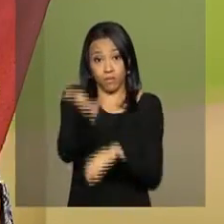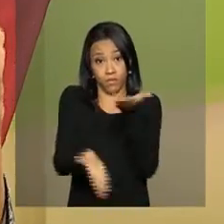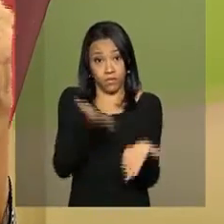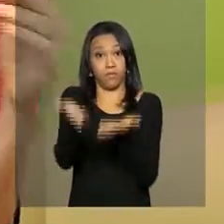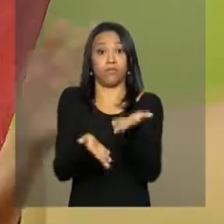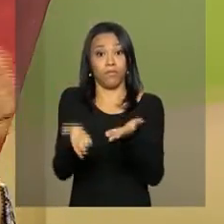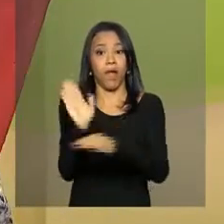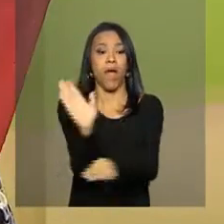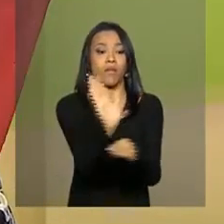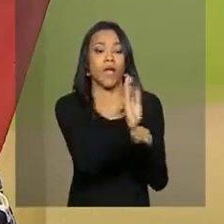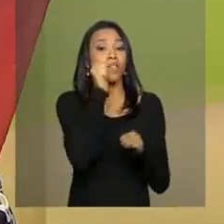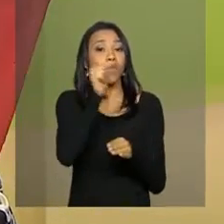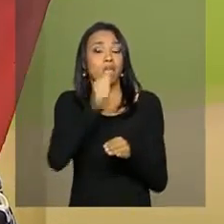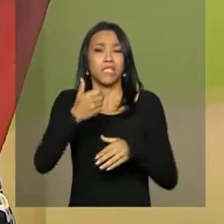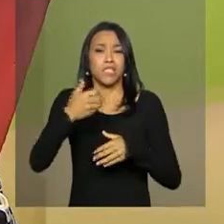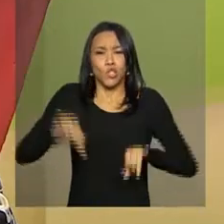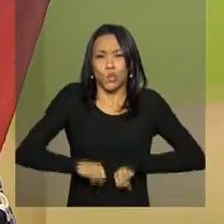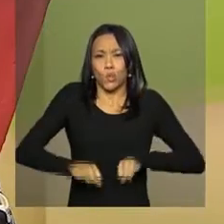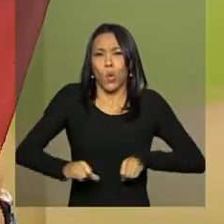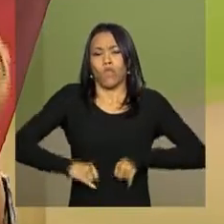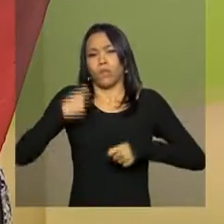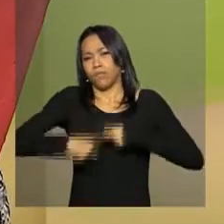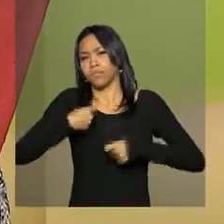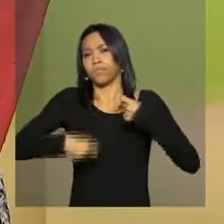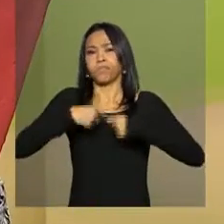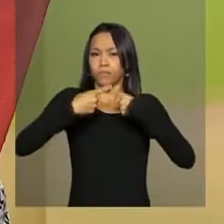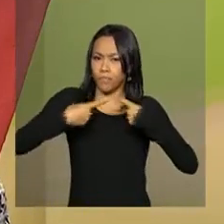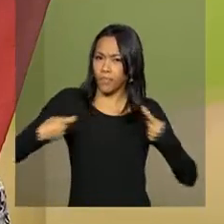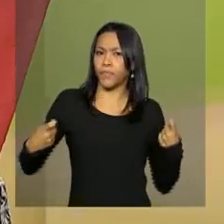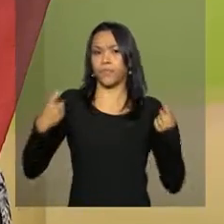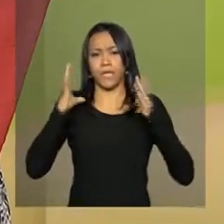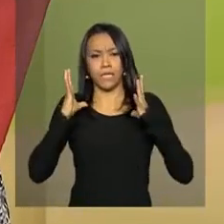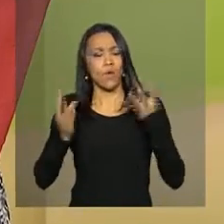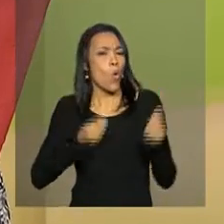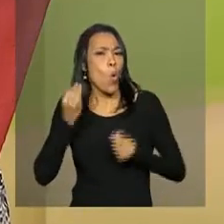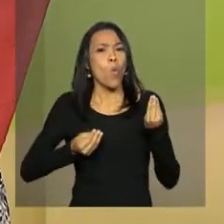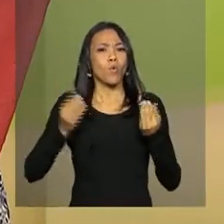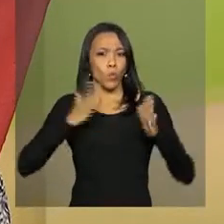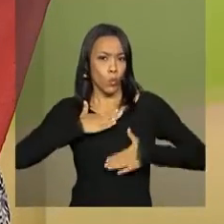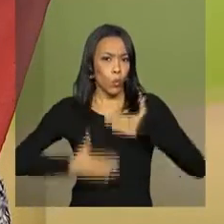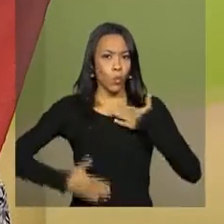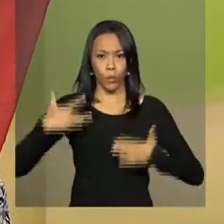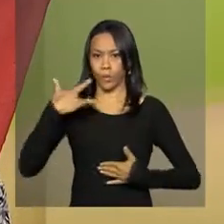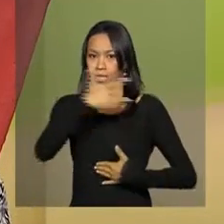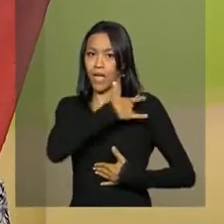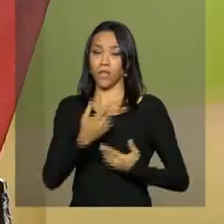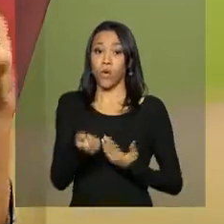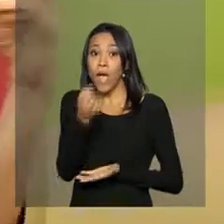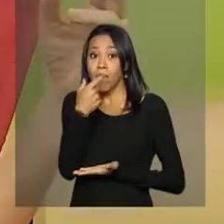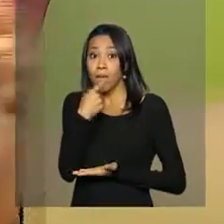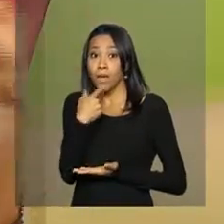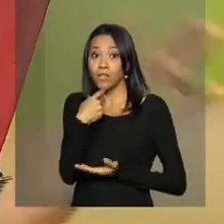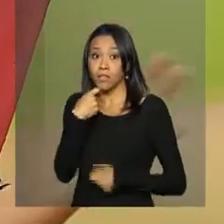em situação de violência sexual nem com todas as profilaxias com a questão da pílula de emergência para que